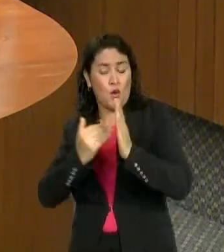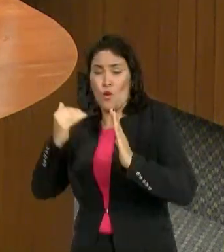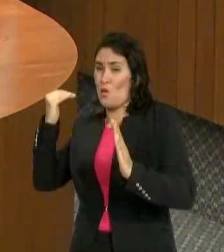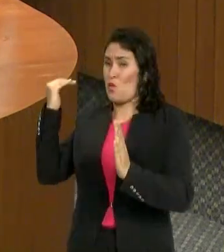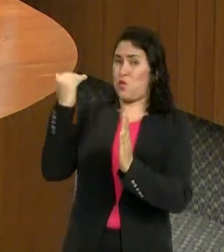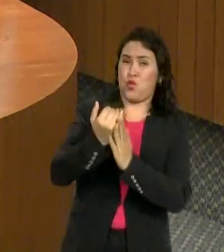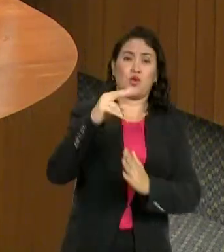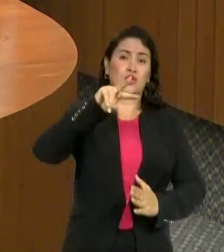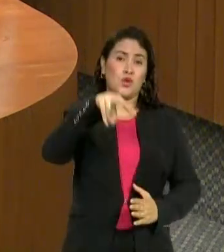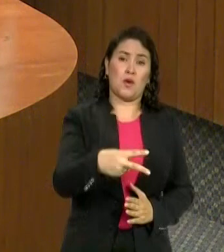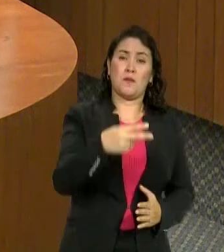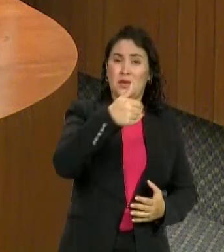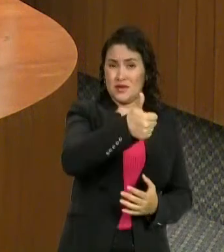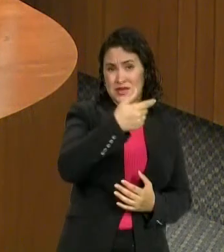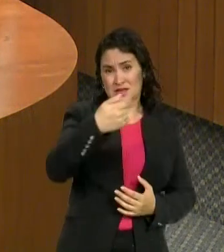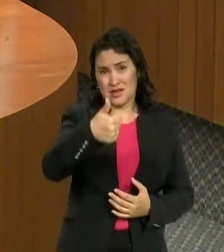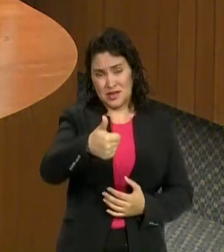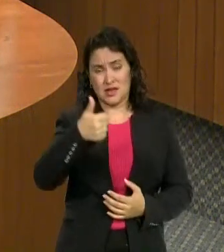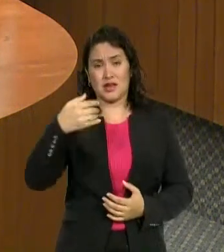Peço mais tempo, presidente.